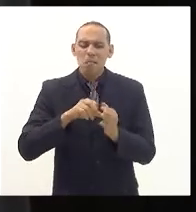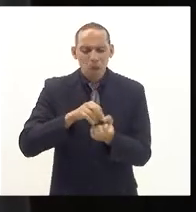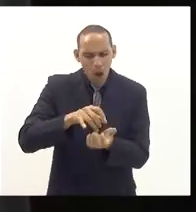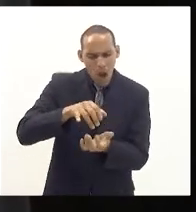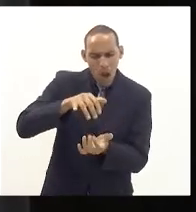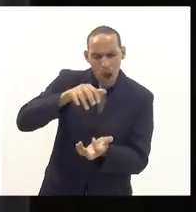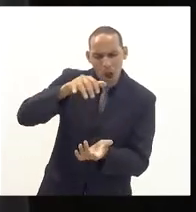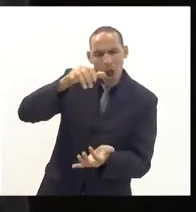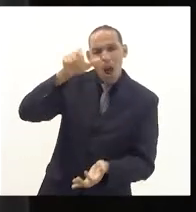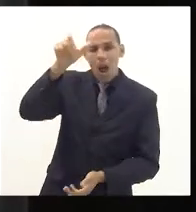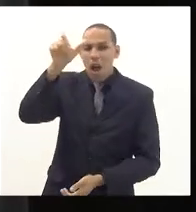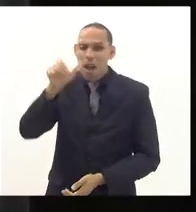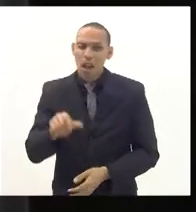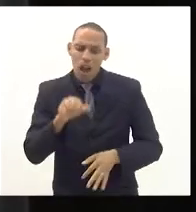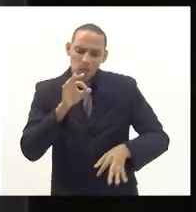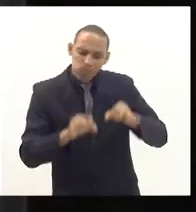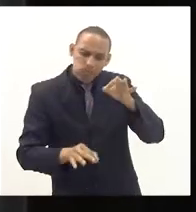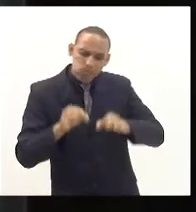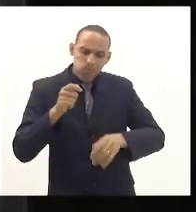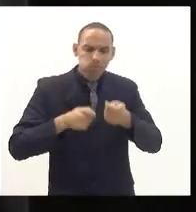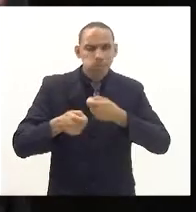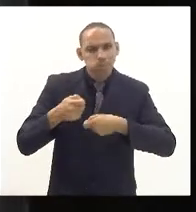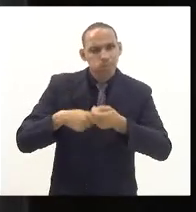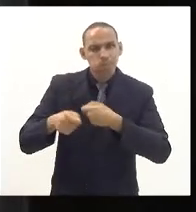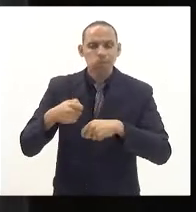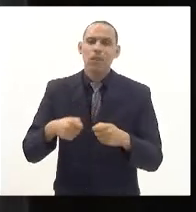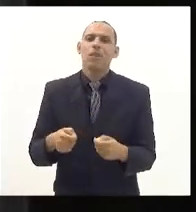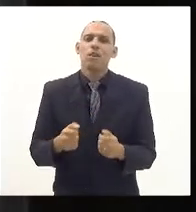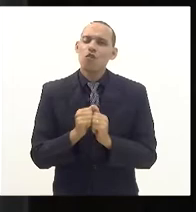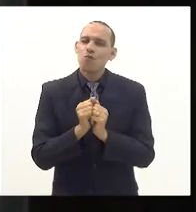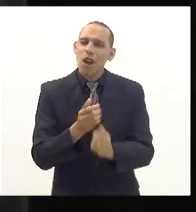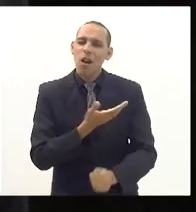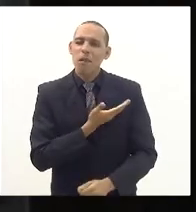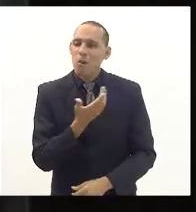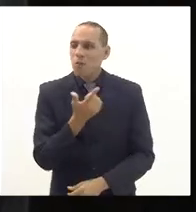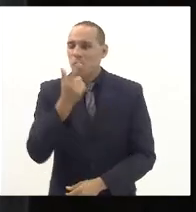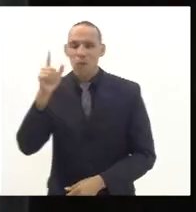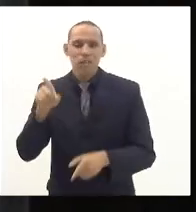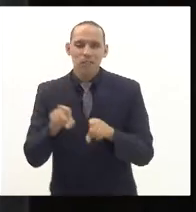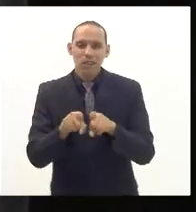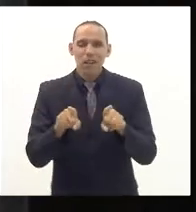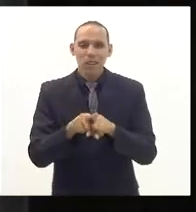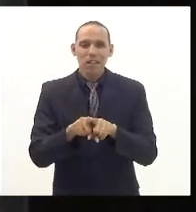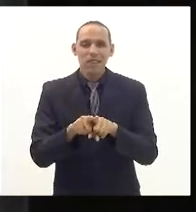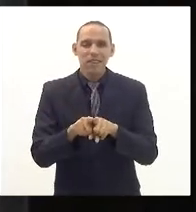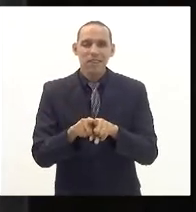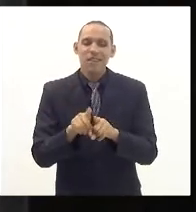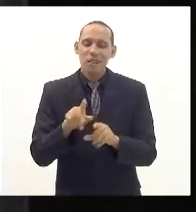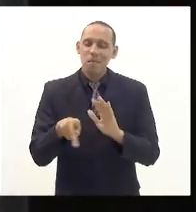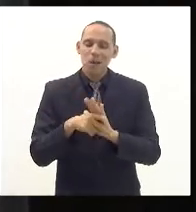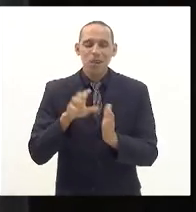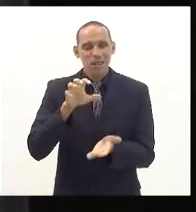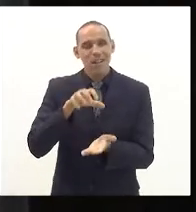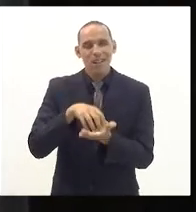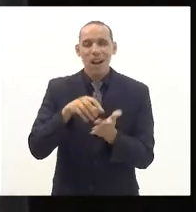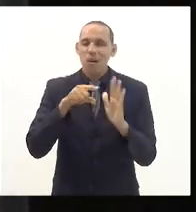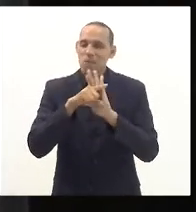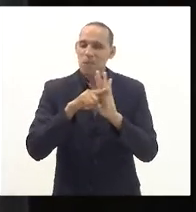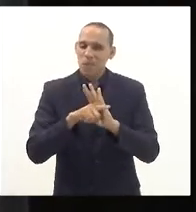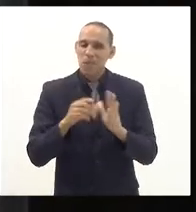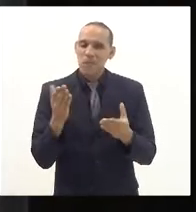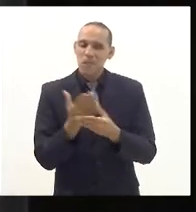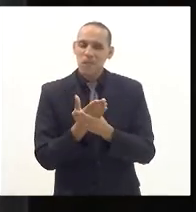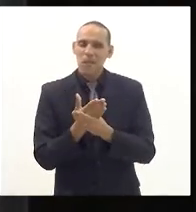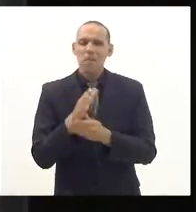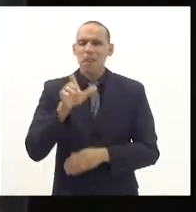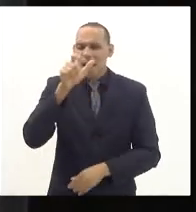sobre seu jugo sobre sua administração com os demais colegas que compõem a nova central de enquete mas